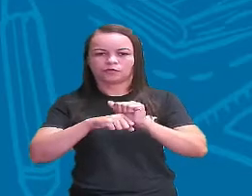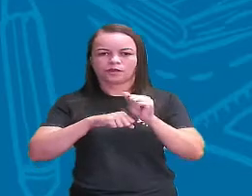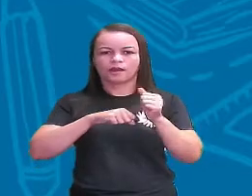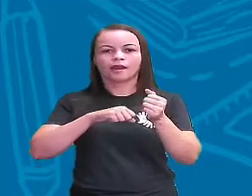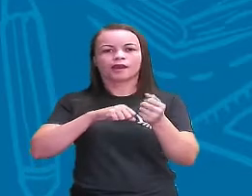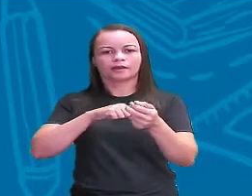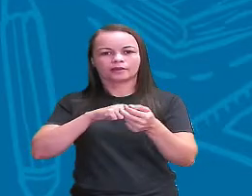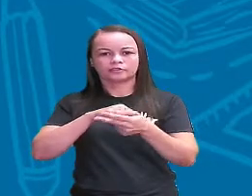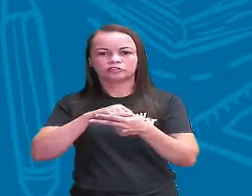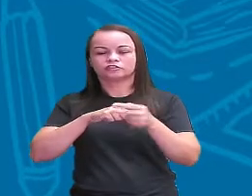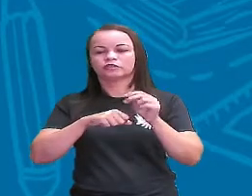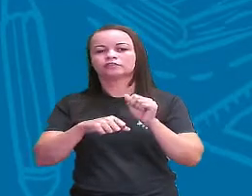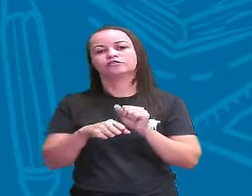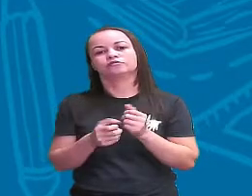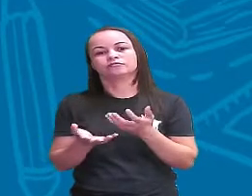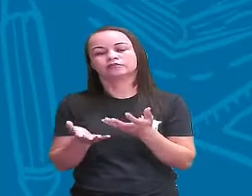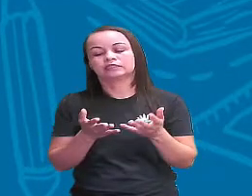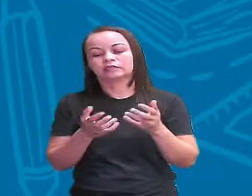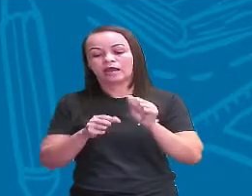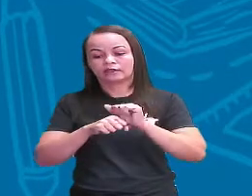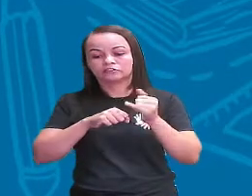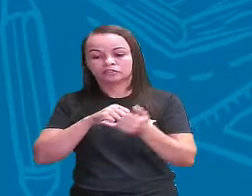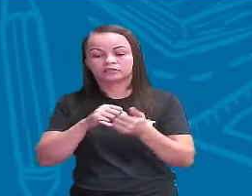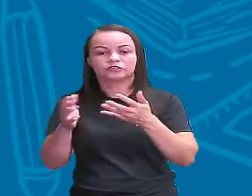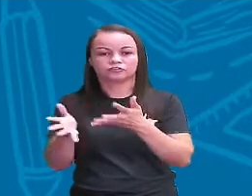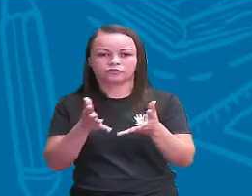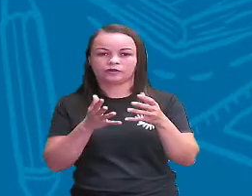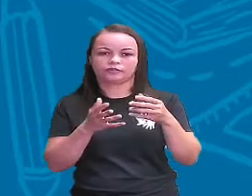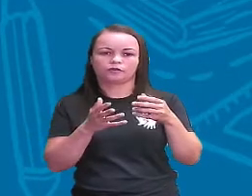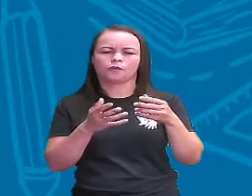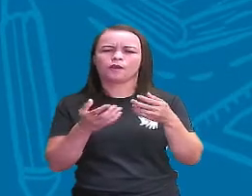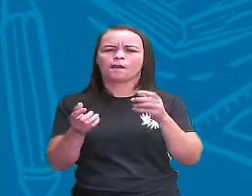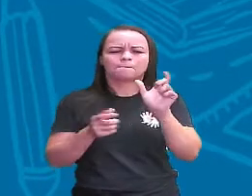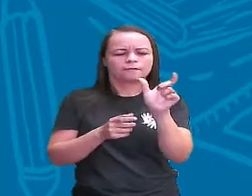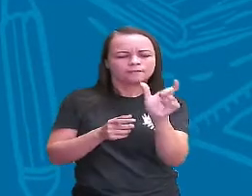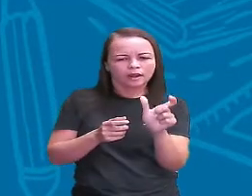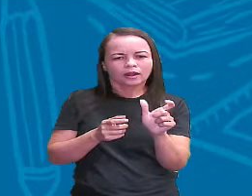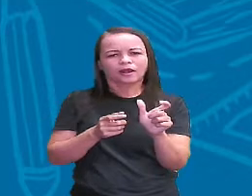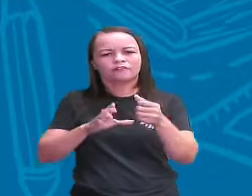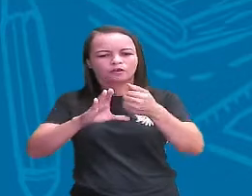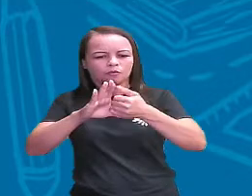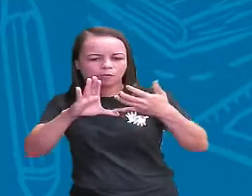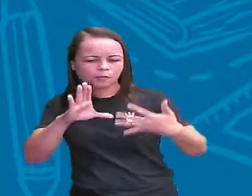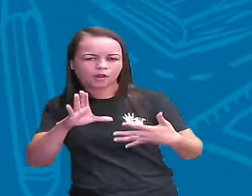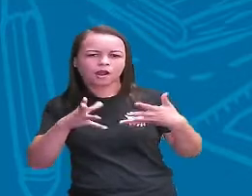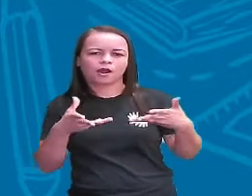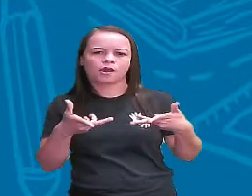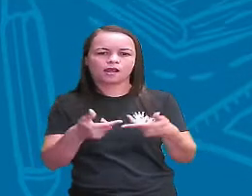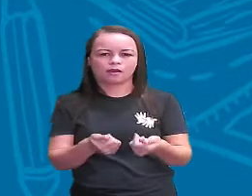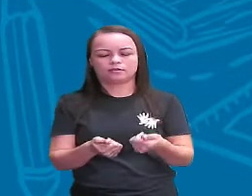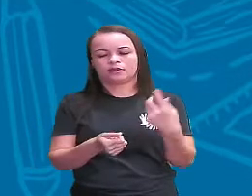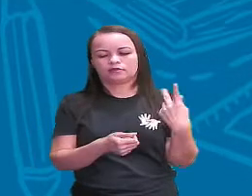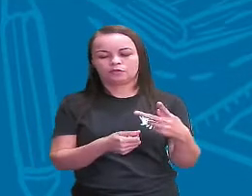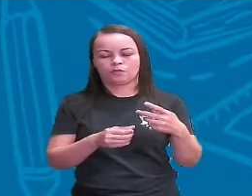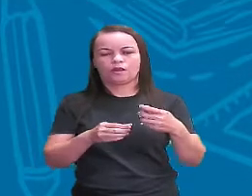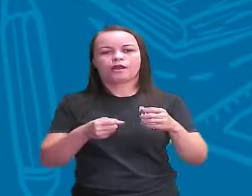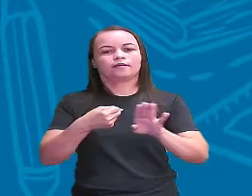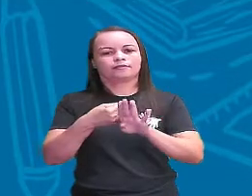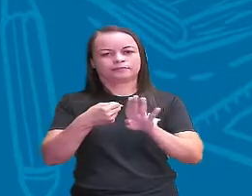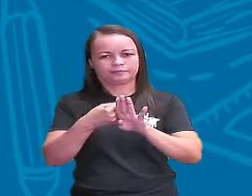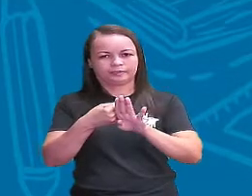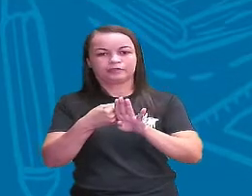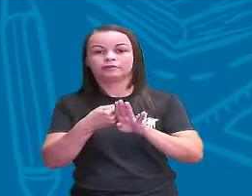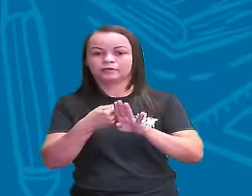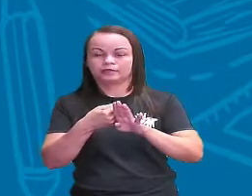adjetivo. Adjetivo, gente, são palavras que indicam qualidade ou uma característica do substantivo, tá?